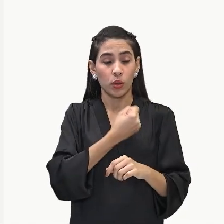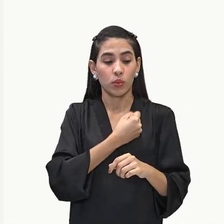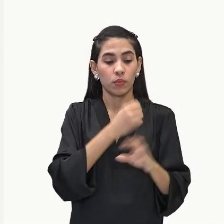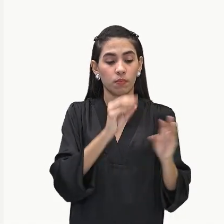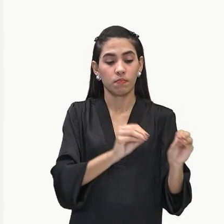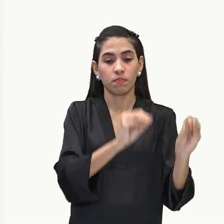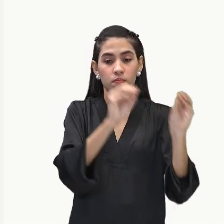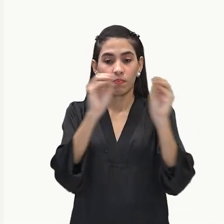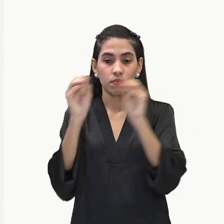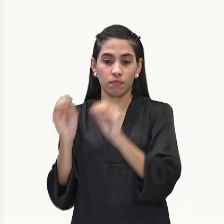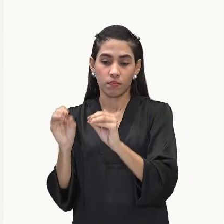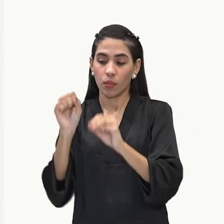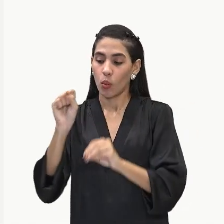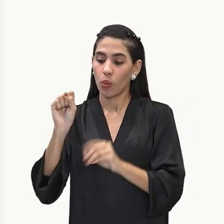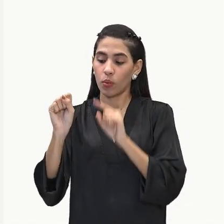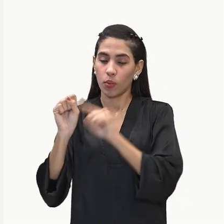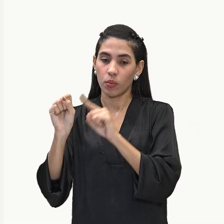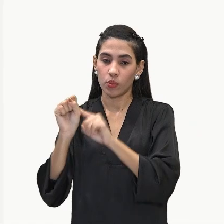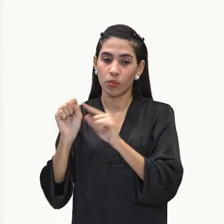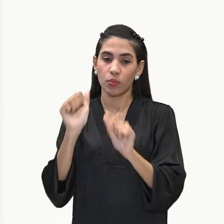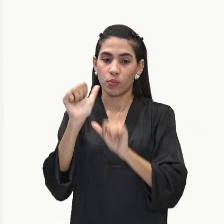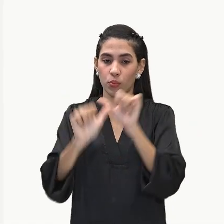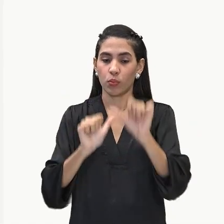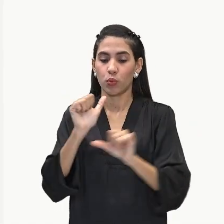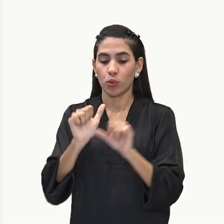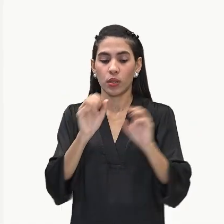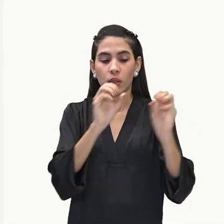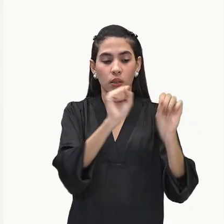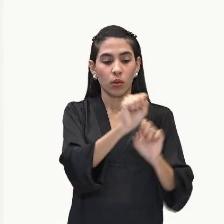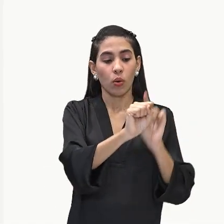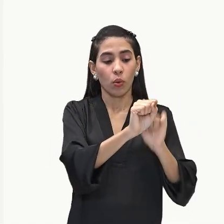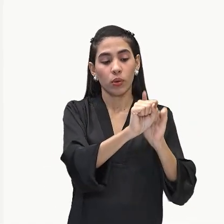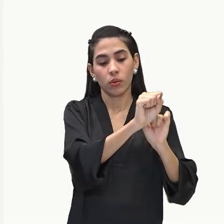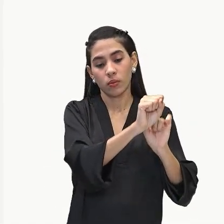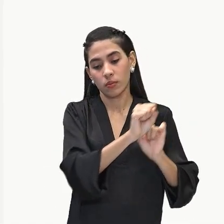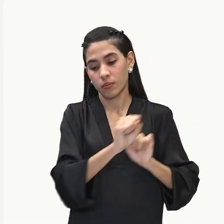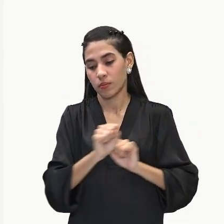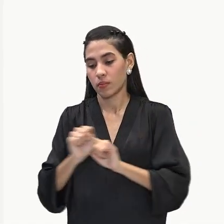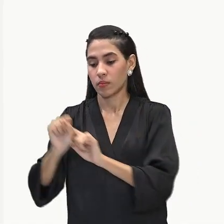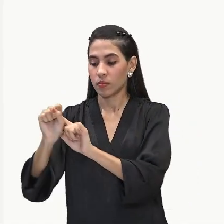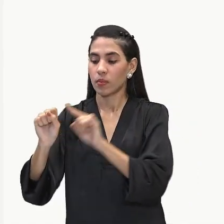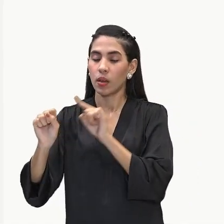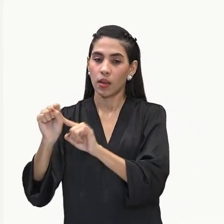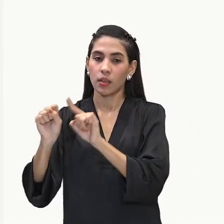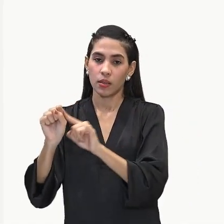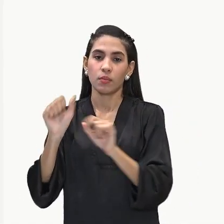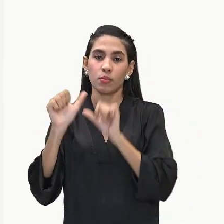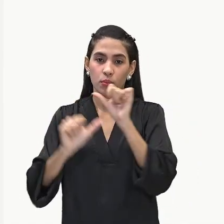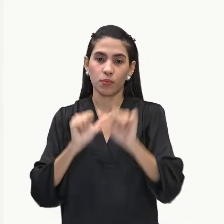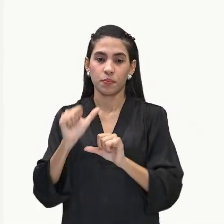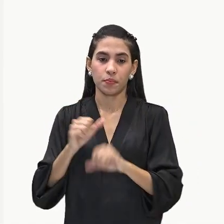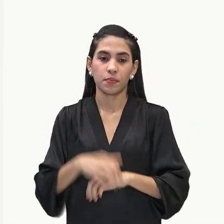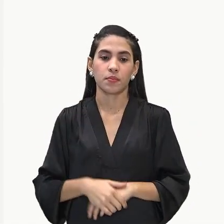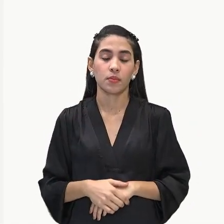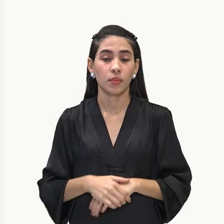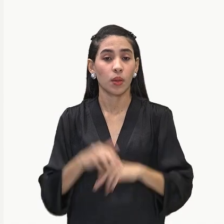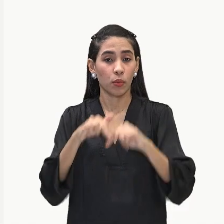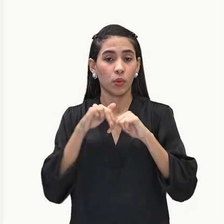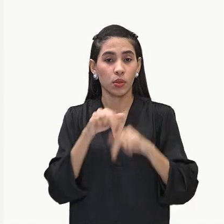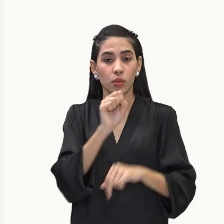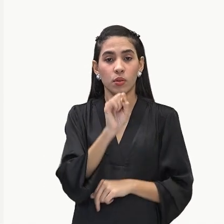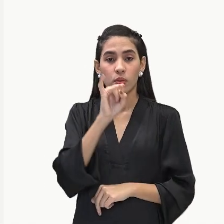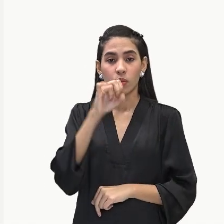8. Só que ele vai mudar de lado da igualdade, ele vai mudar de membro. Então, o sinal dele vai